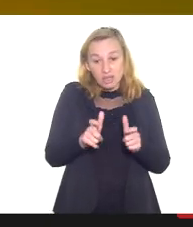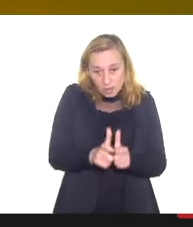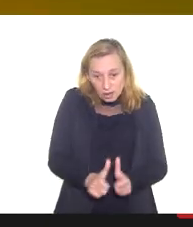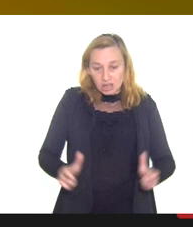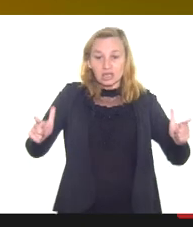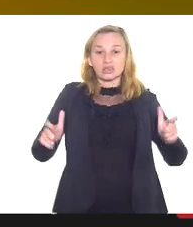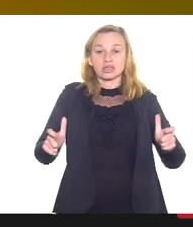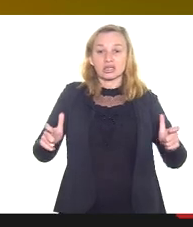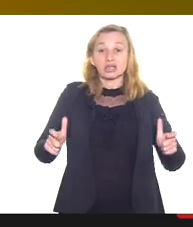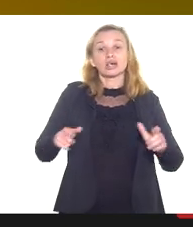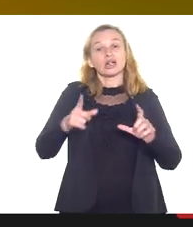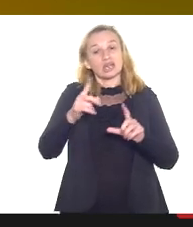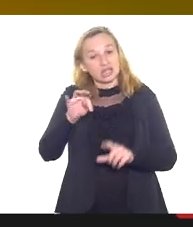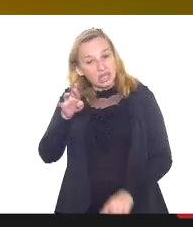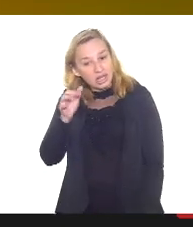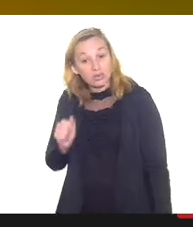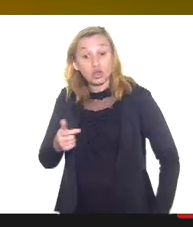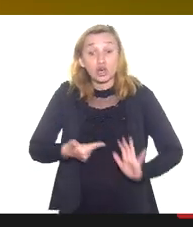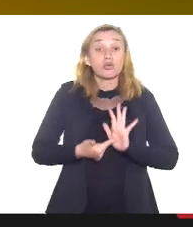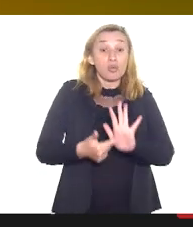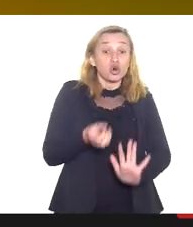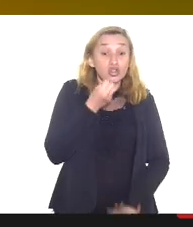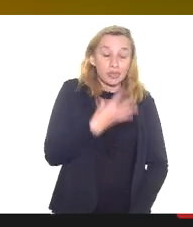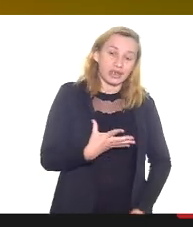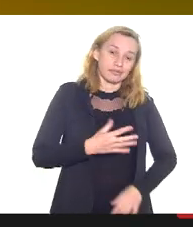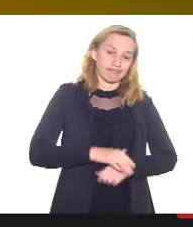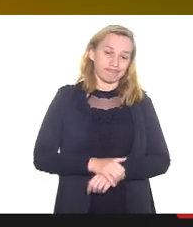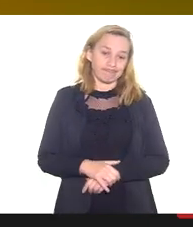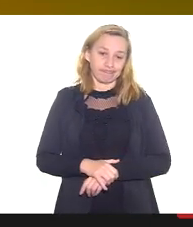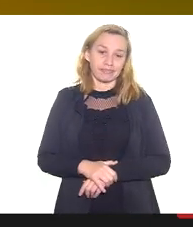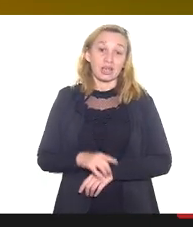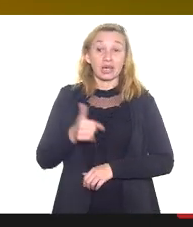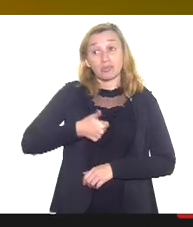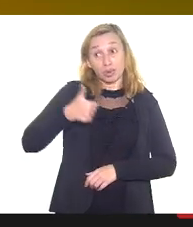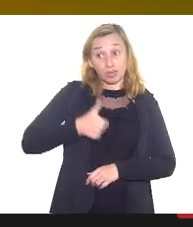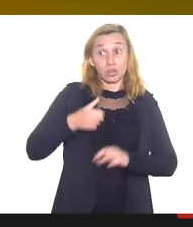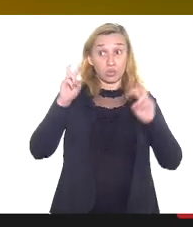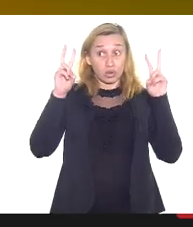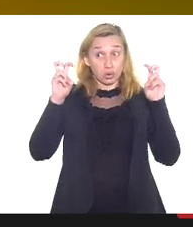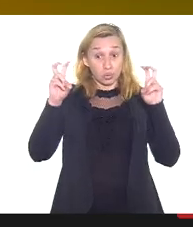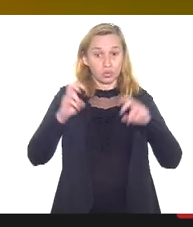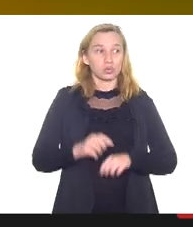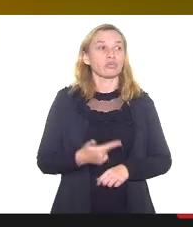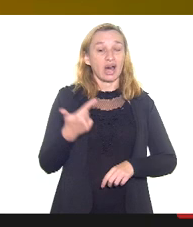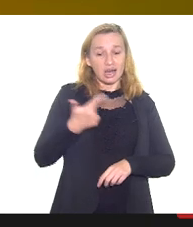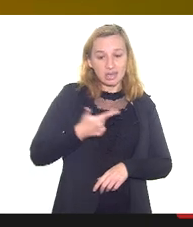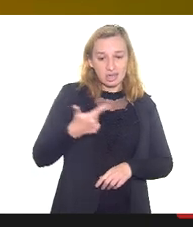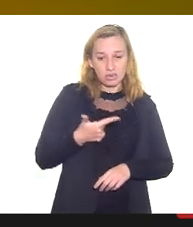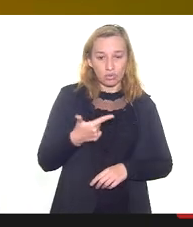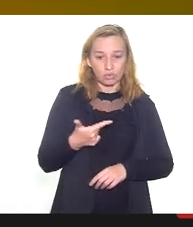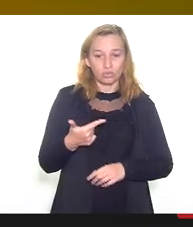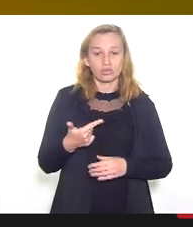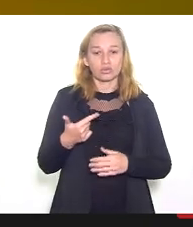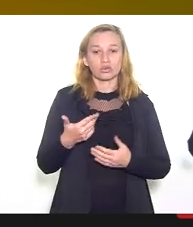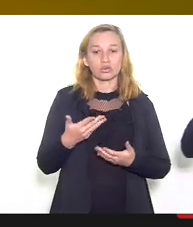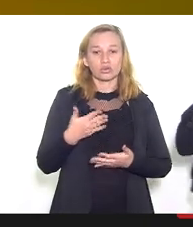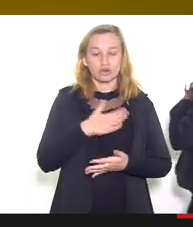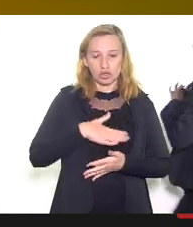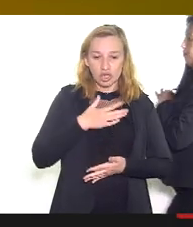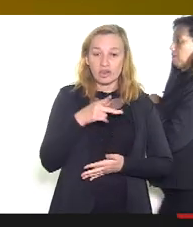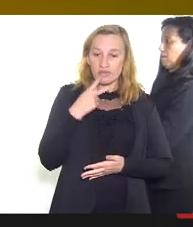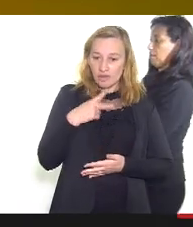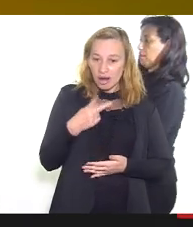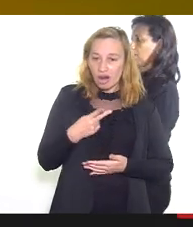literatura que demonstra muito bem isso. Essa é a primeira questão. A segunda questão que eu gostaria de dizer,